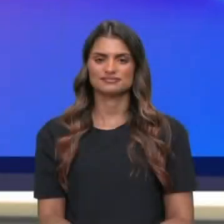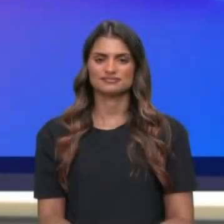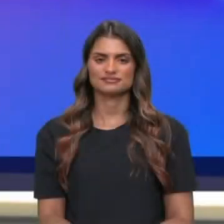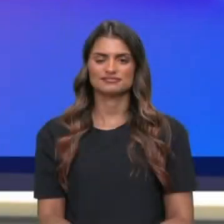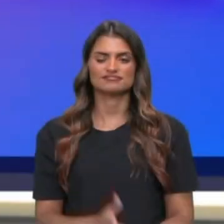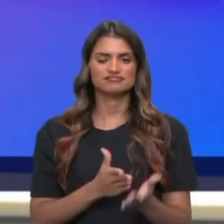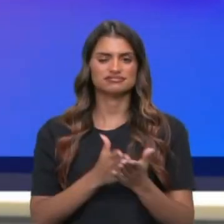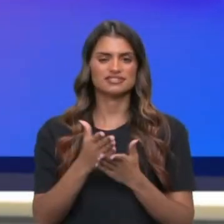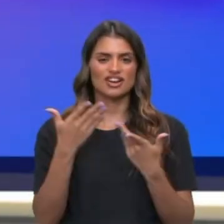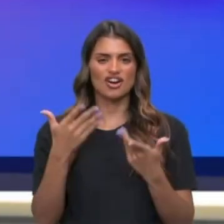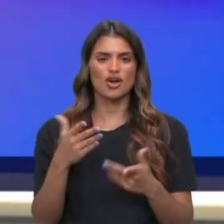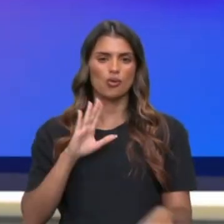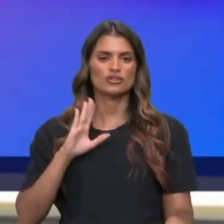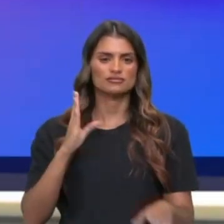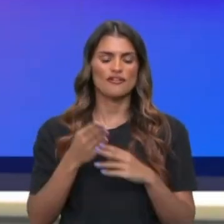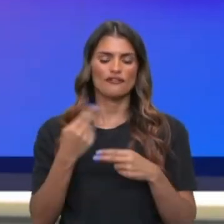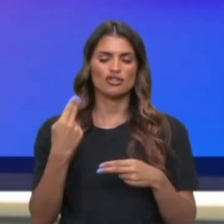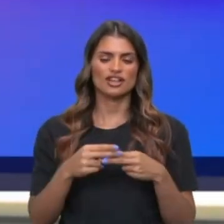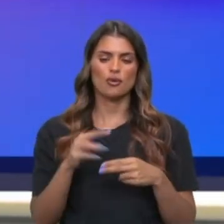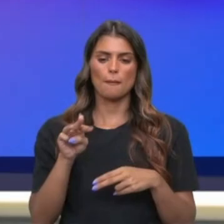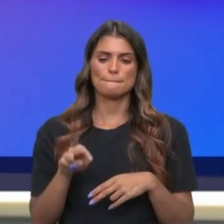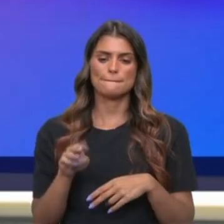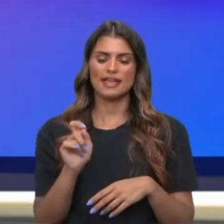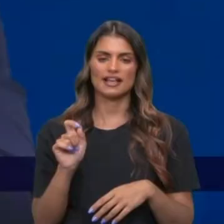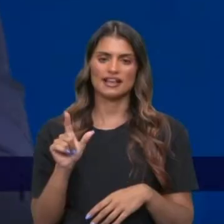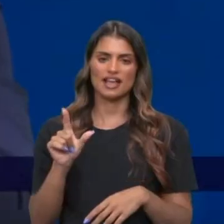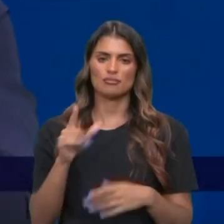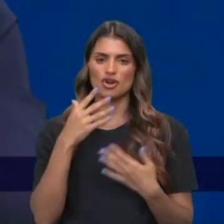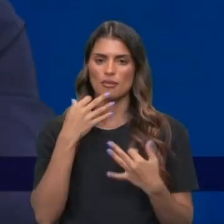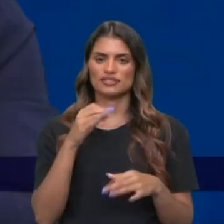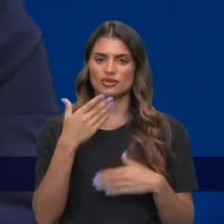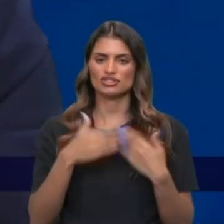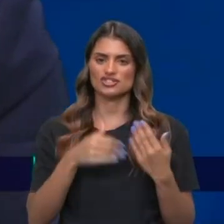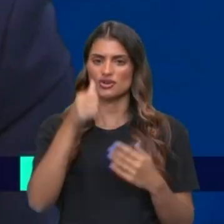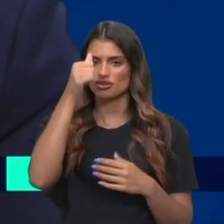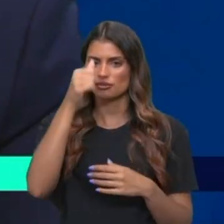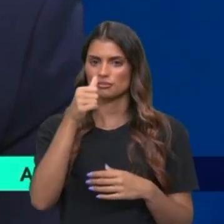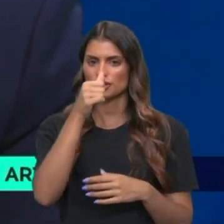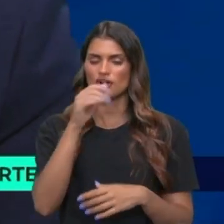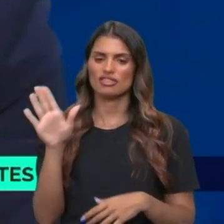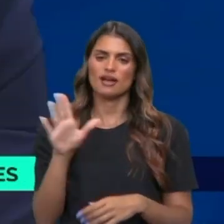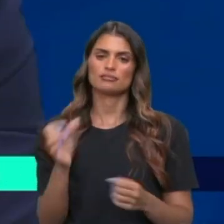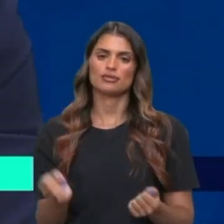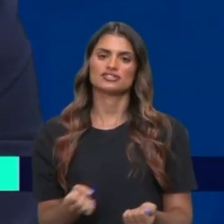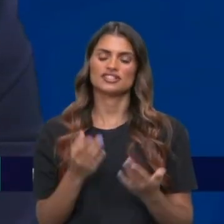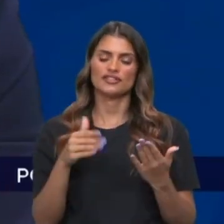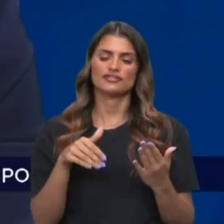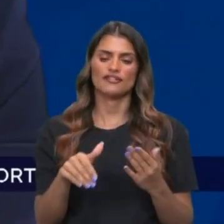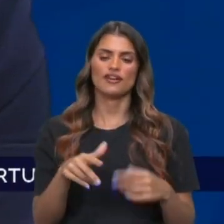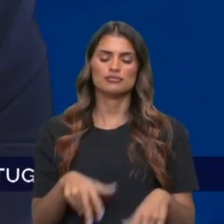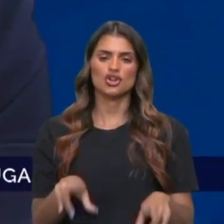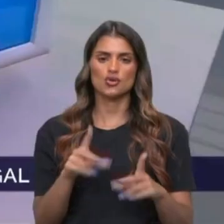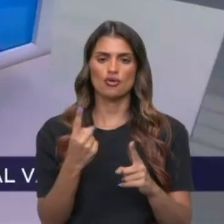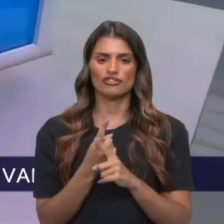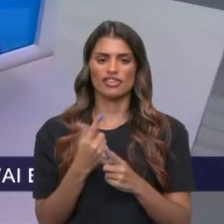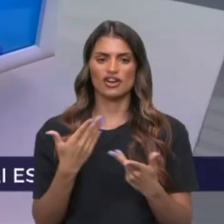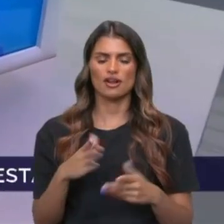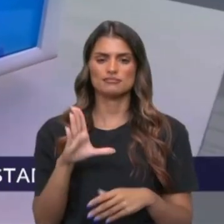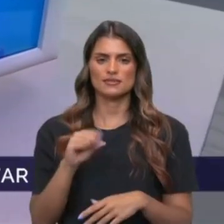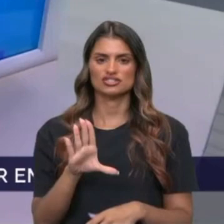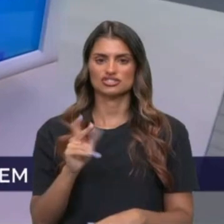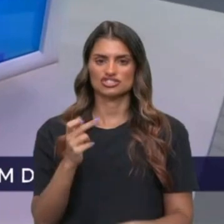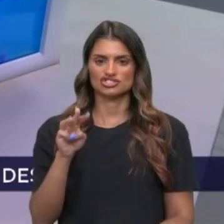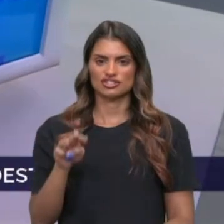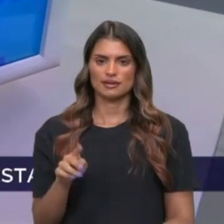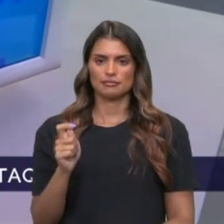Avançamos agora para a última fronteira com o Miguel Gonçalves, como costuma acontecer ao domingo. Viva, bom dia, Miguel. Vamos lá às novidades. Para já, mais umas do James Webb,